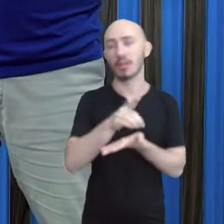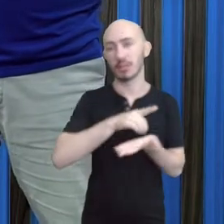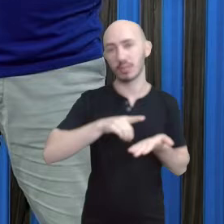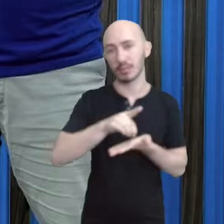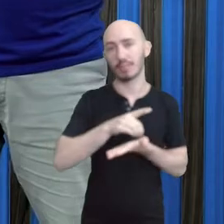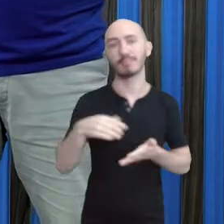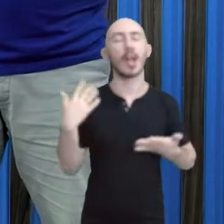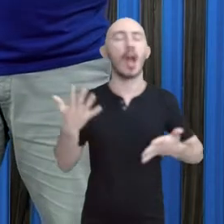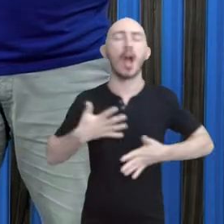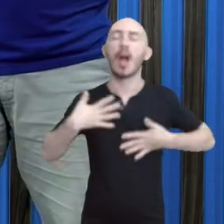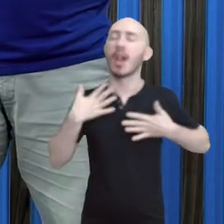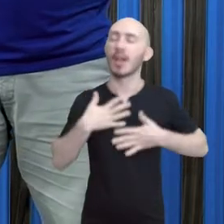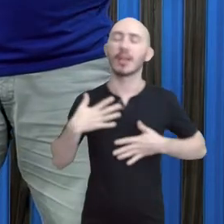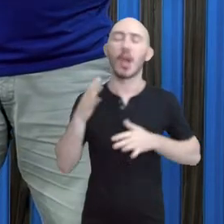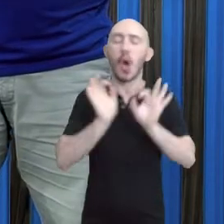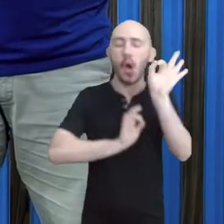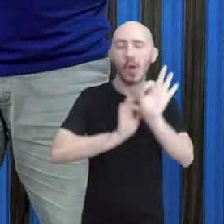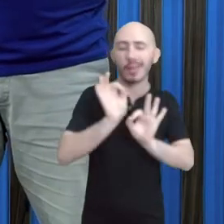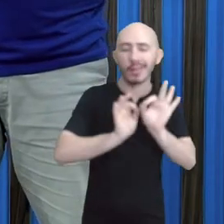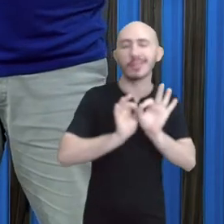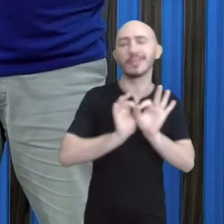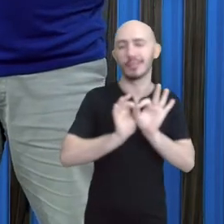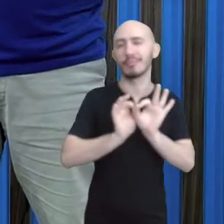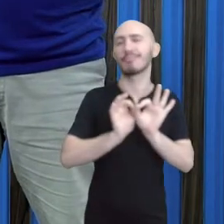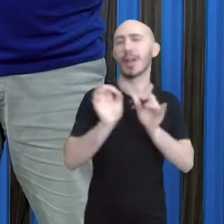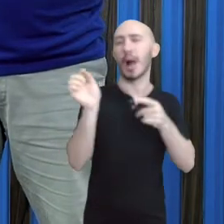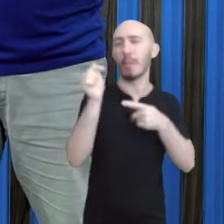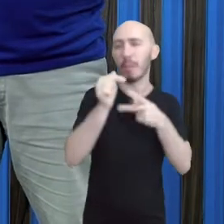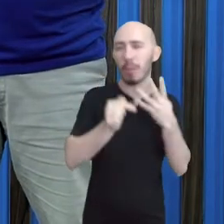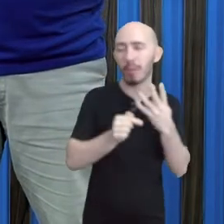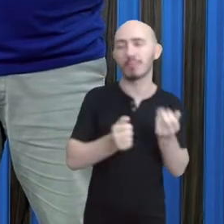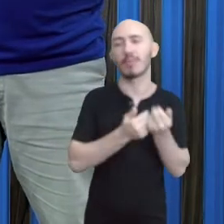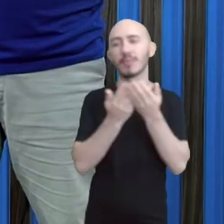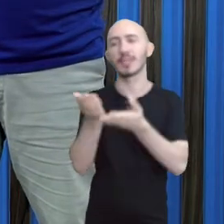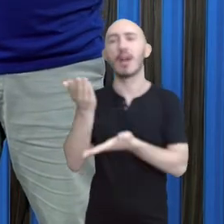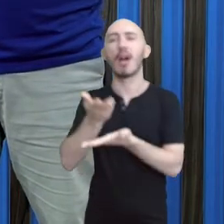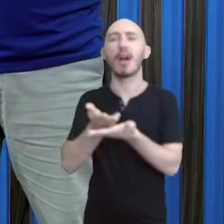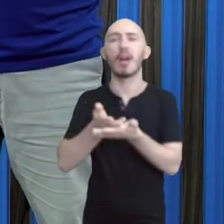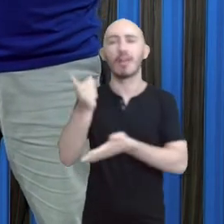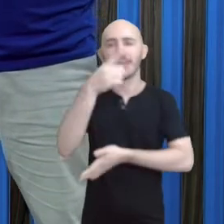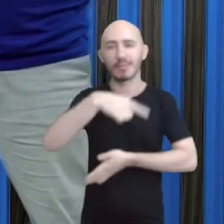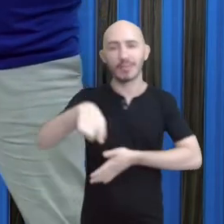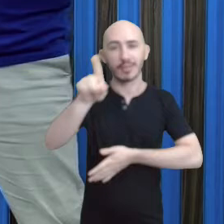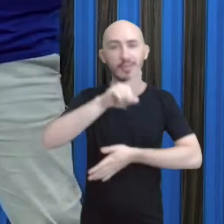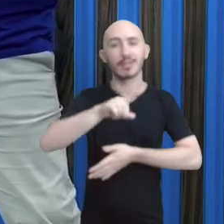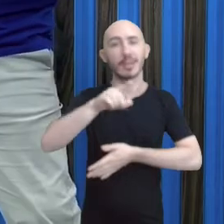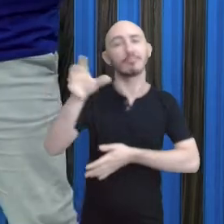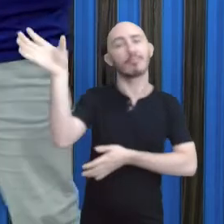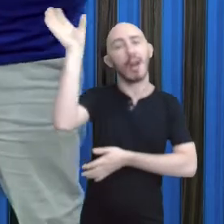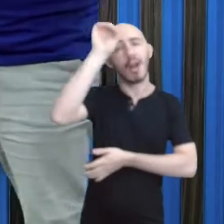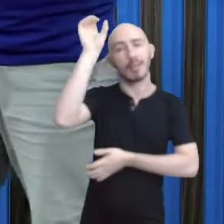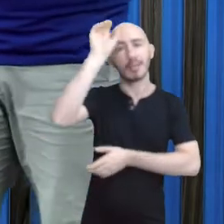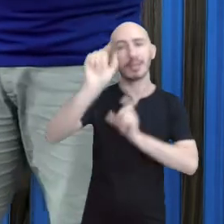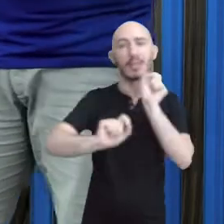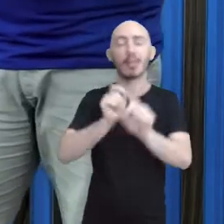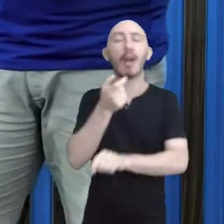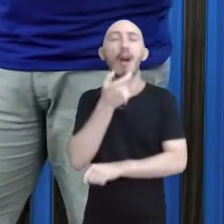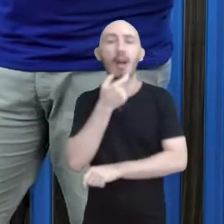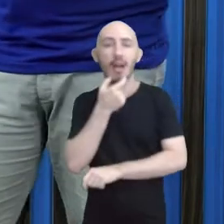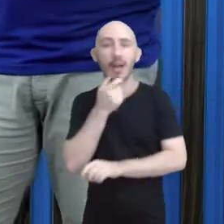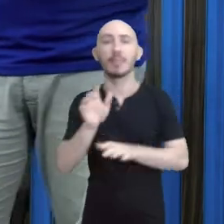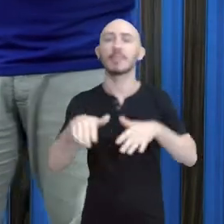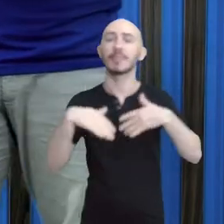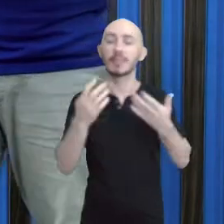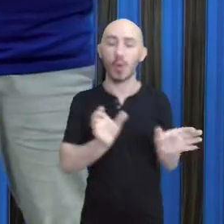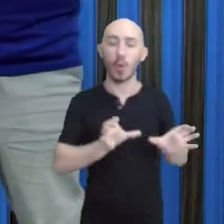de preparar com carinho um material para vocês, para a gente construir um conhecimento em língua inglesa, tá bom? Hoje eu converso com o pessoal dos